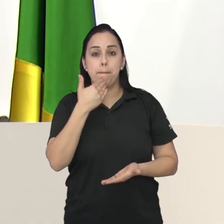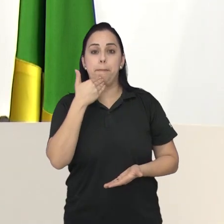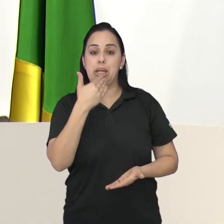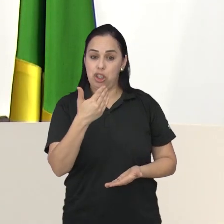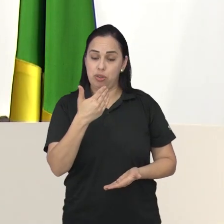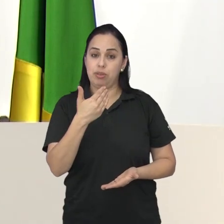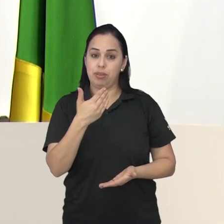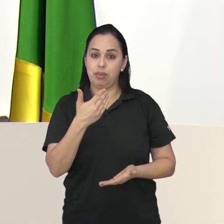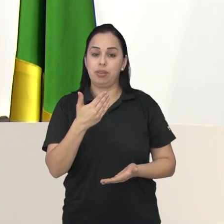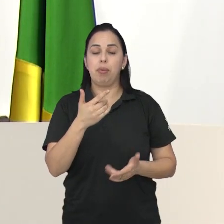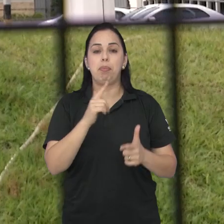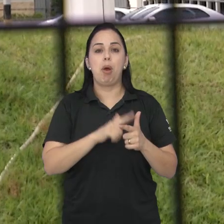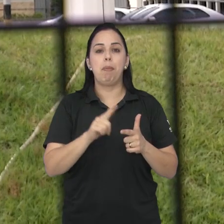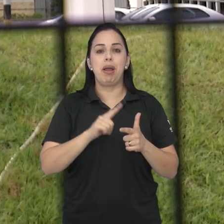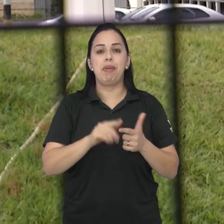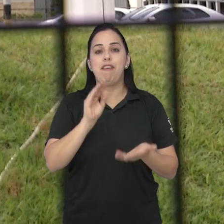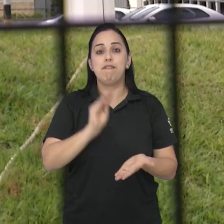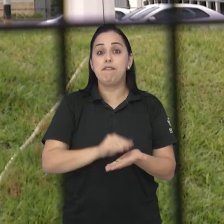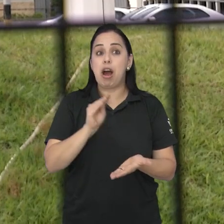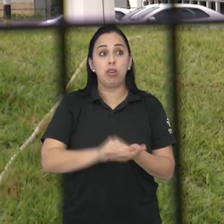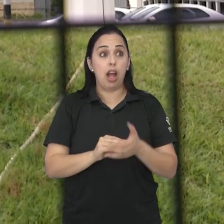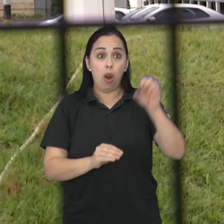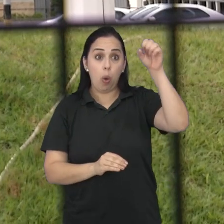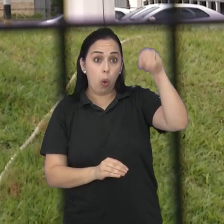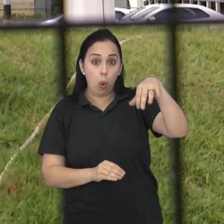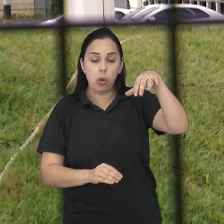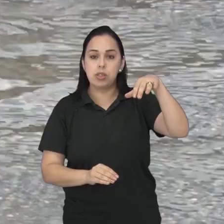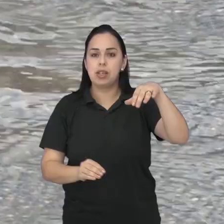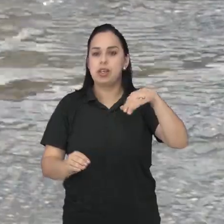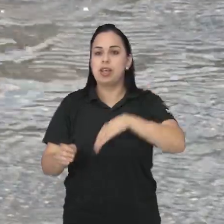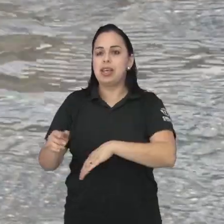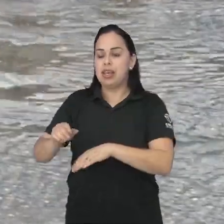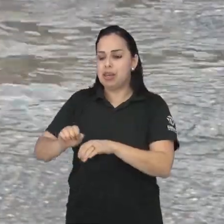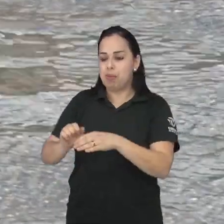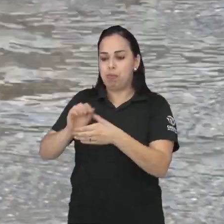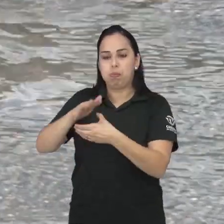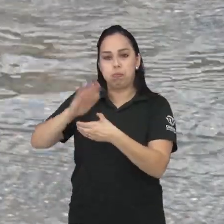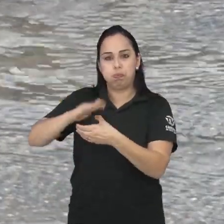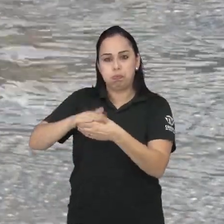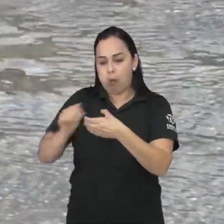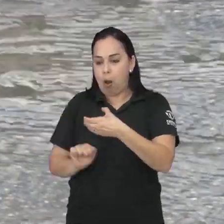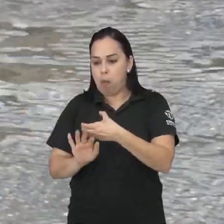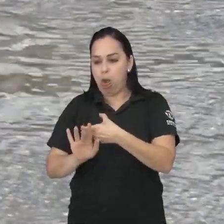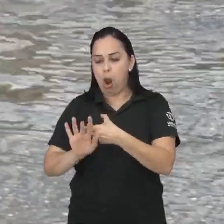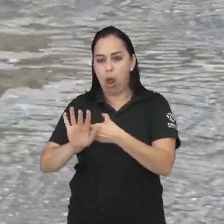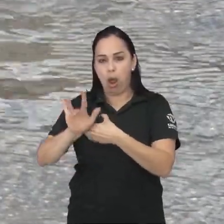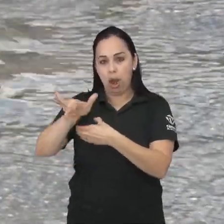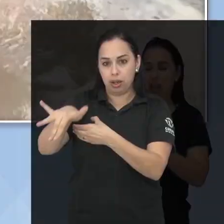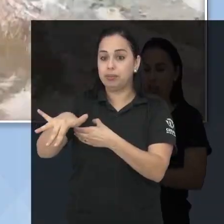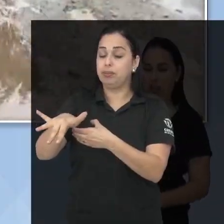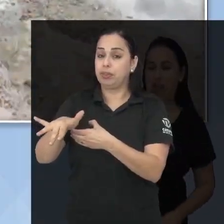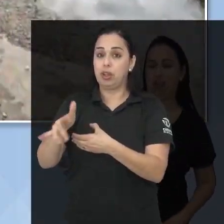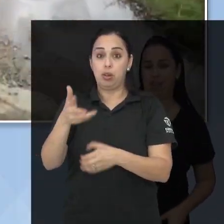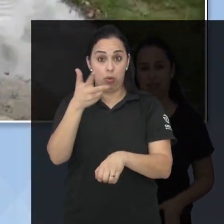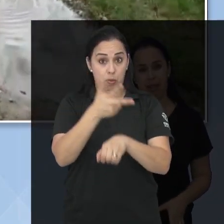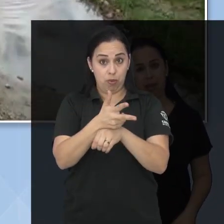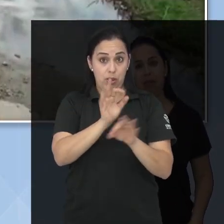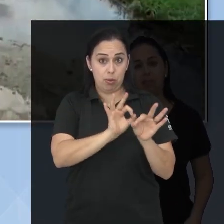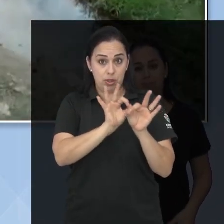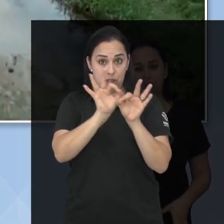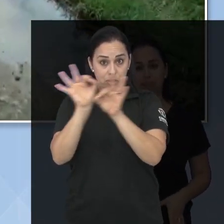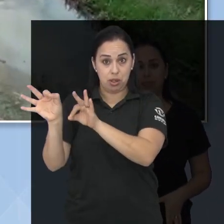as reivindicações estão problemas de falta de energia e vazamento de esgoto na região norte. Um